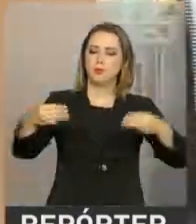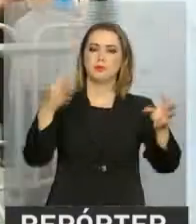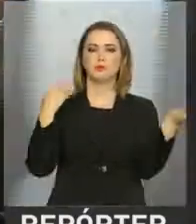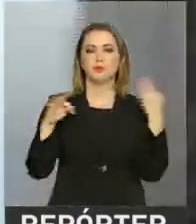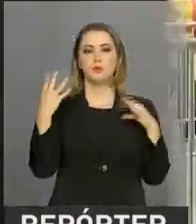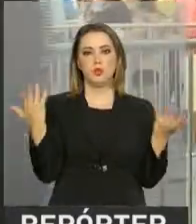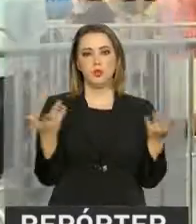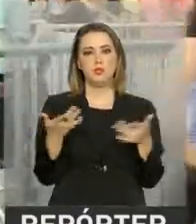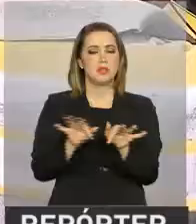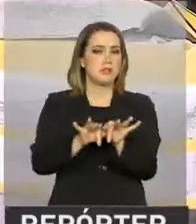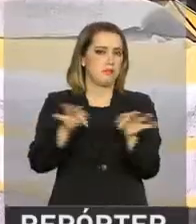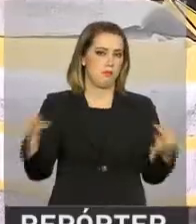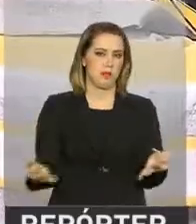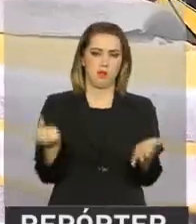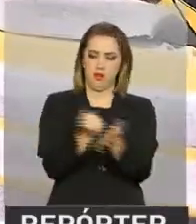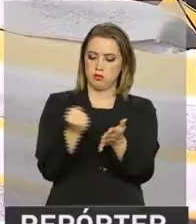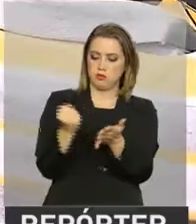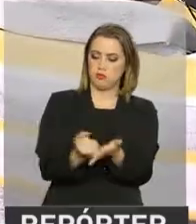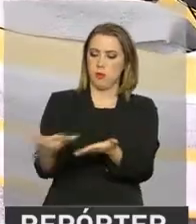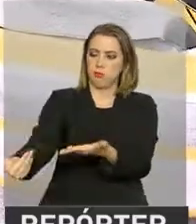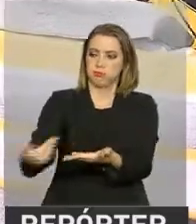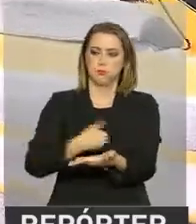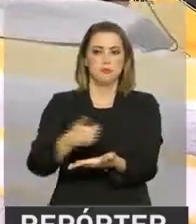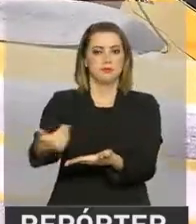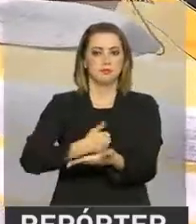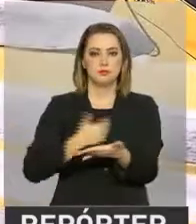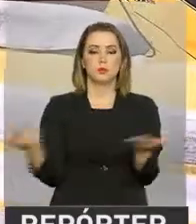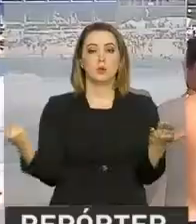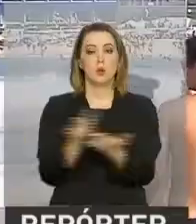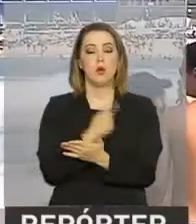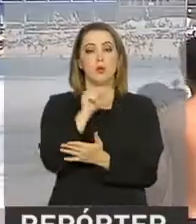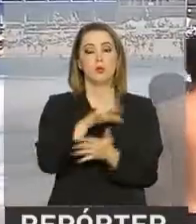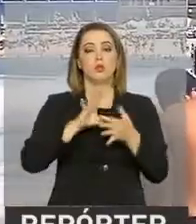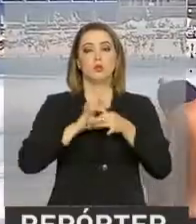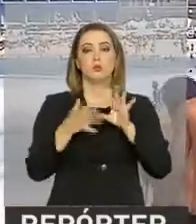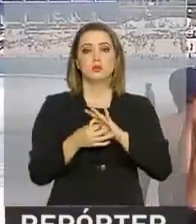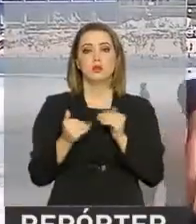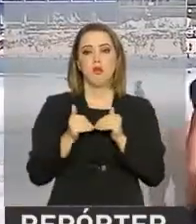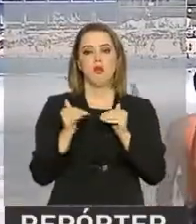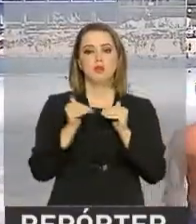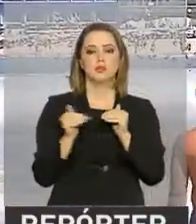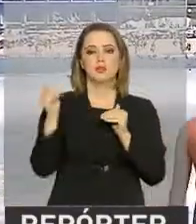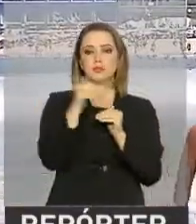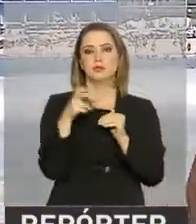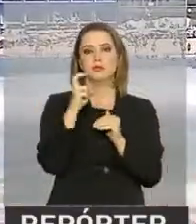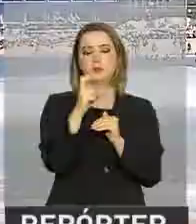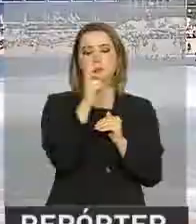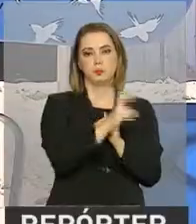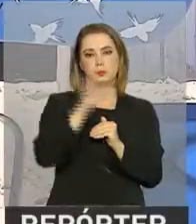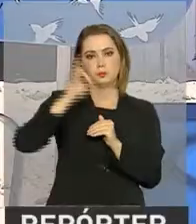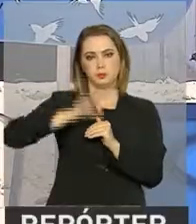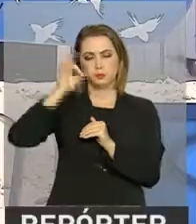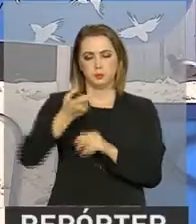de vistos adotada no período da olimpíada e paraolimpíada do rio aumentou em mais de 55 por cento